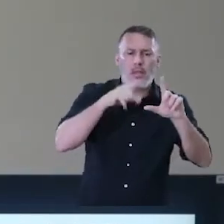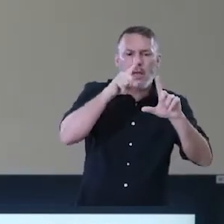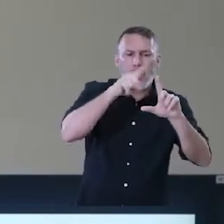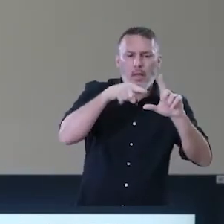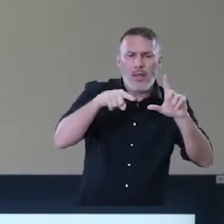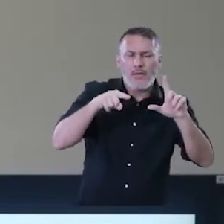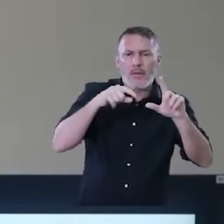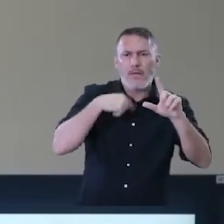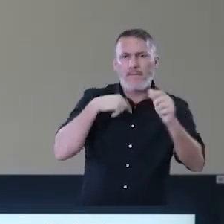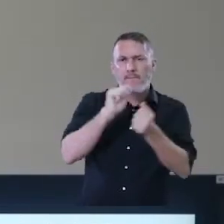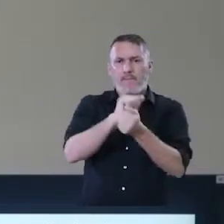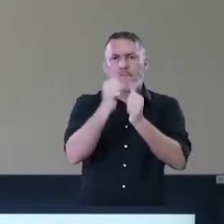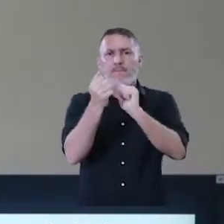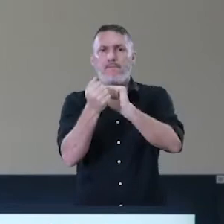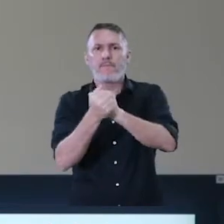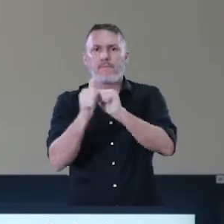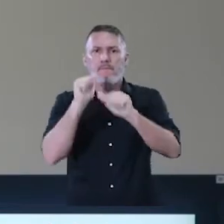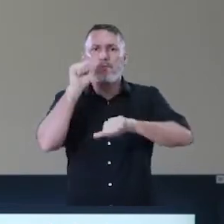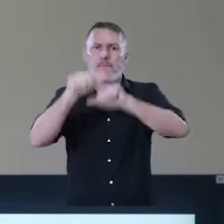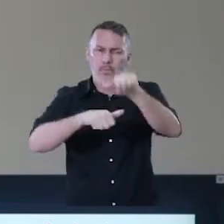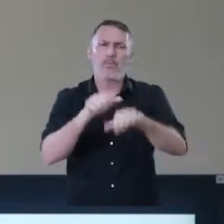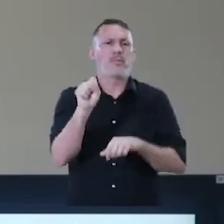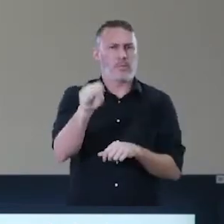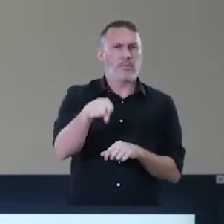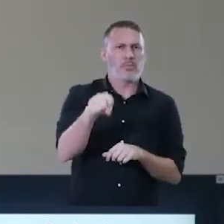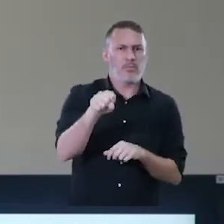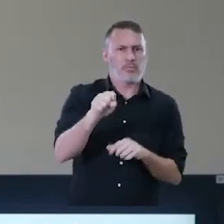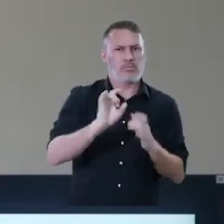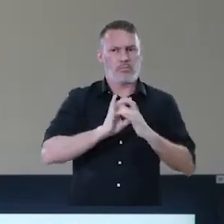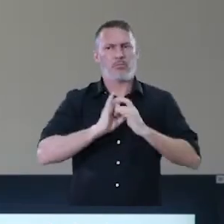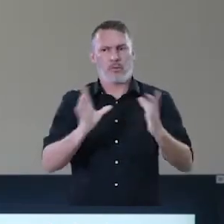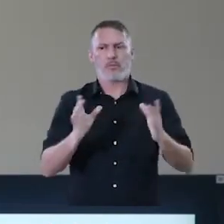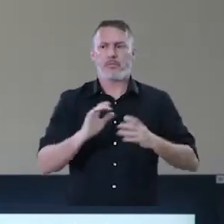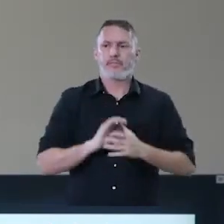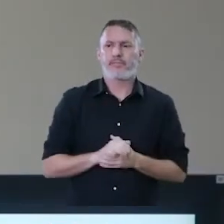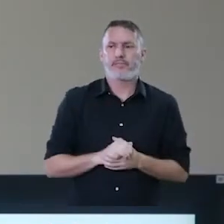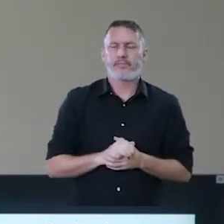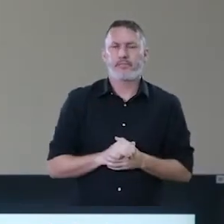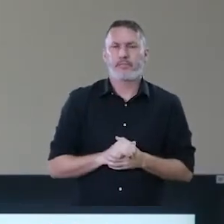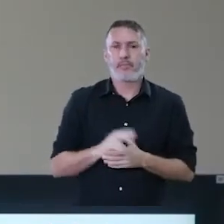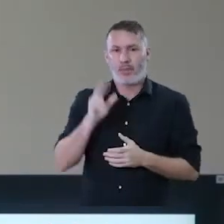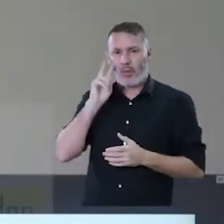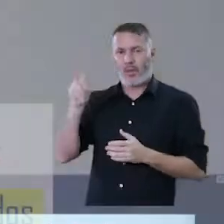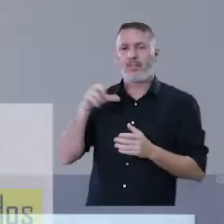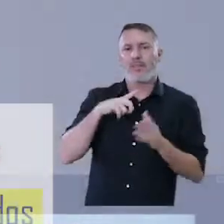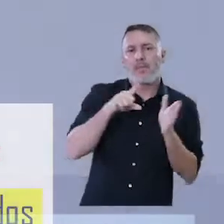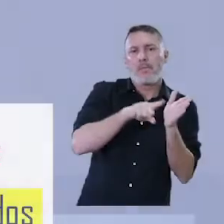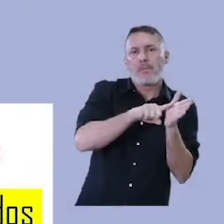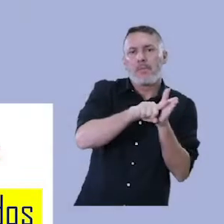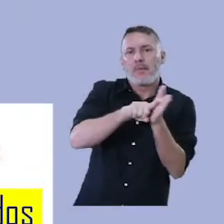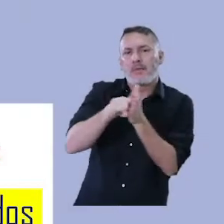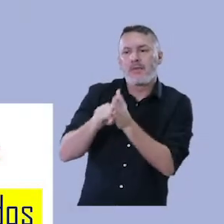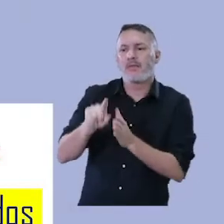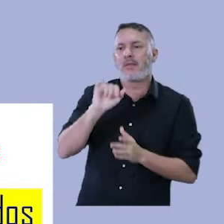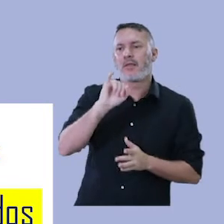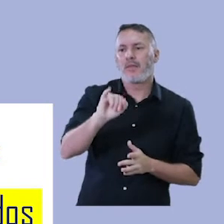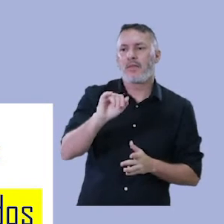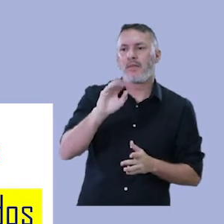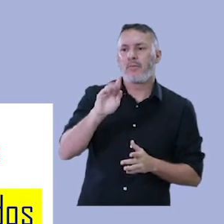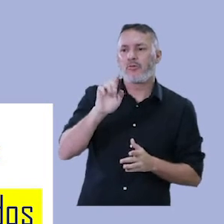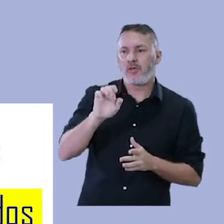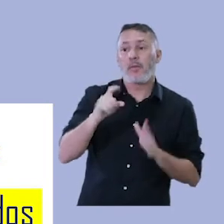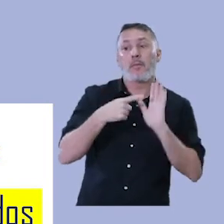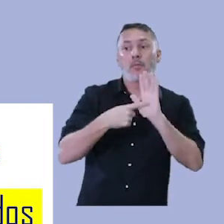posso transformar aquele gráfico? Perfeito, você pode utilizar sim. Aumentando para vocês. Pesquisa do